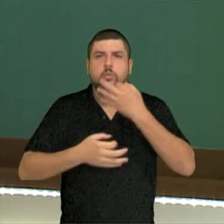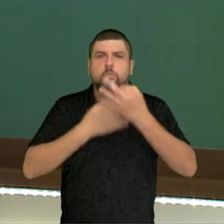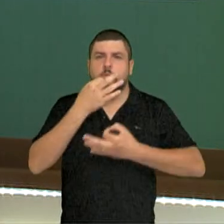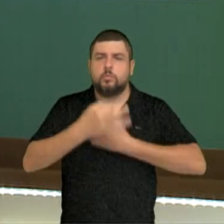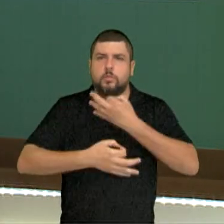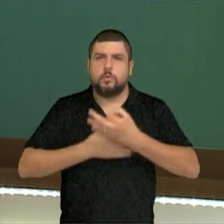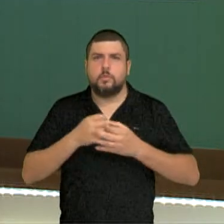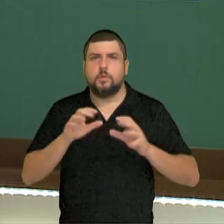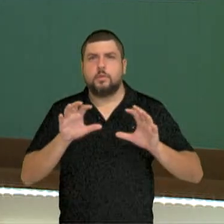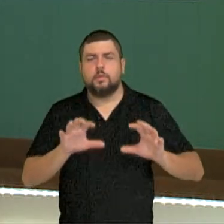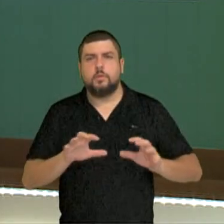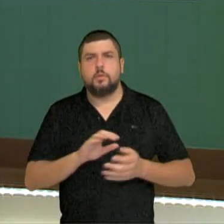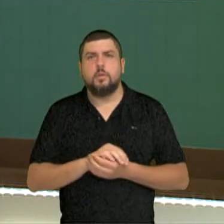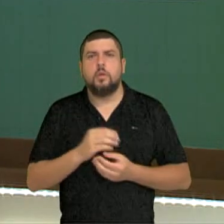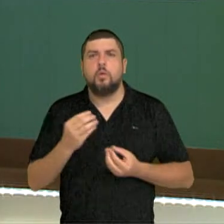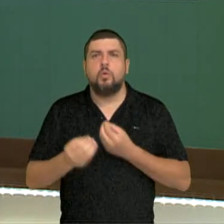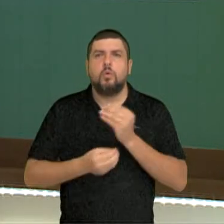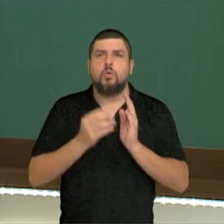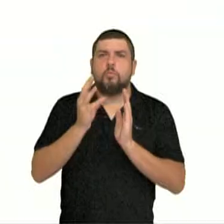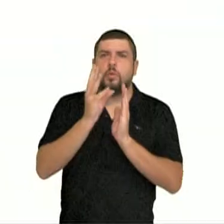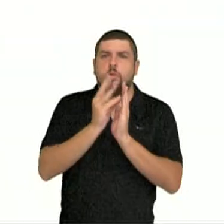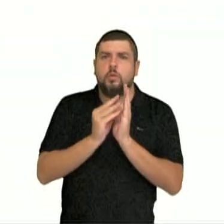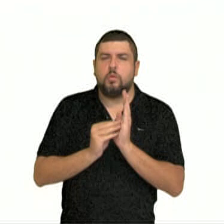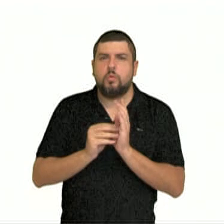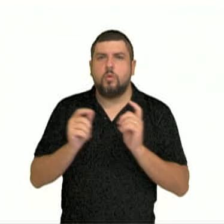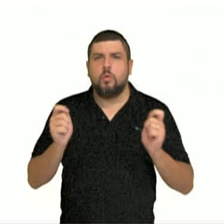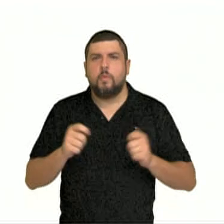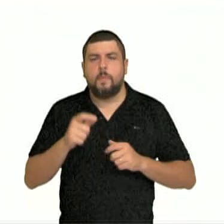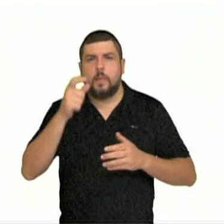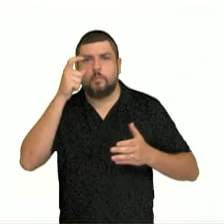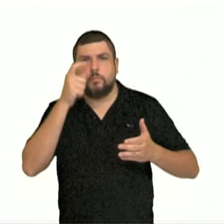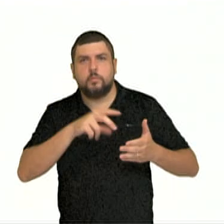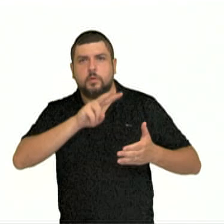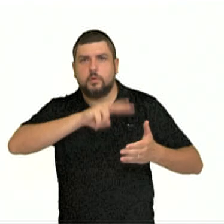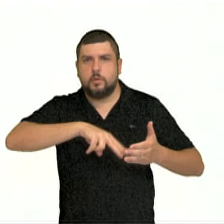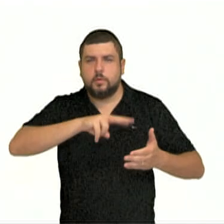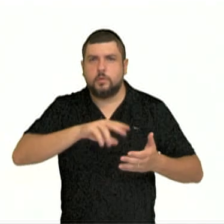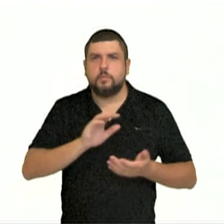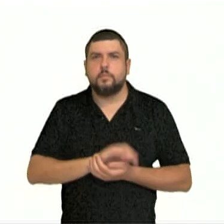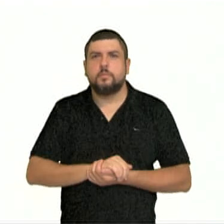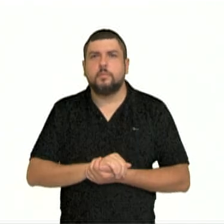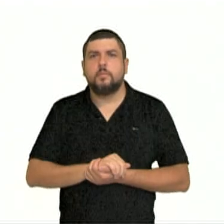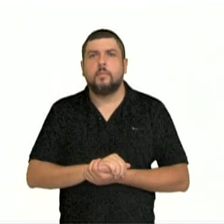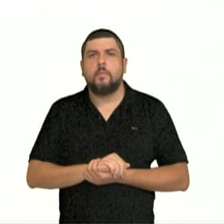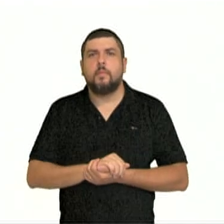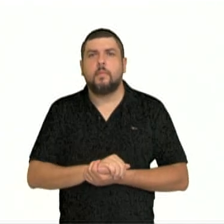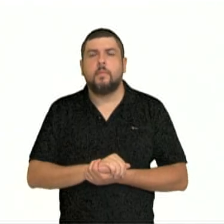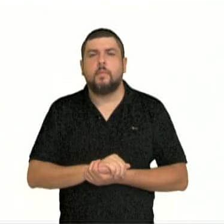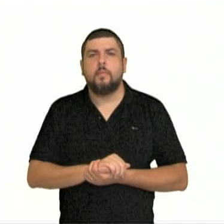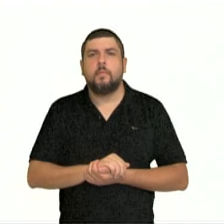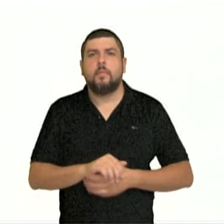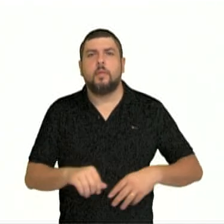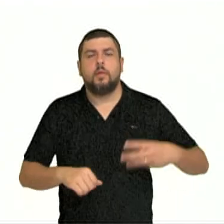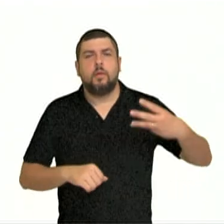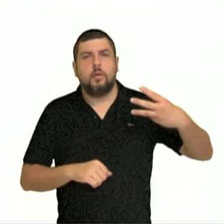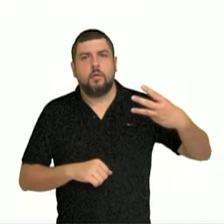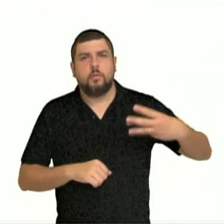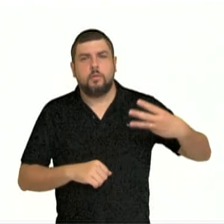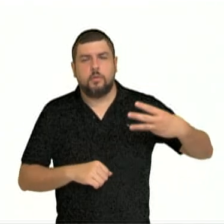isso, como esse conteúdo vai incentivar alguém a ler. O terceiro passo, você